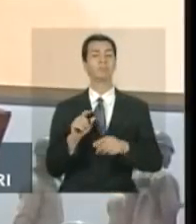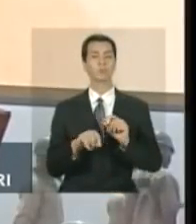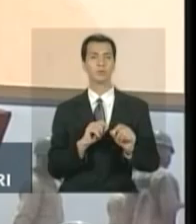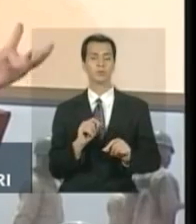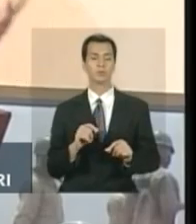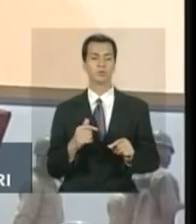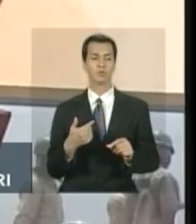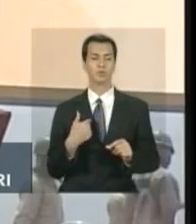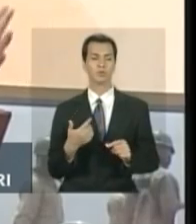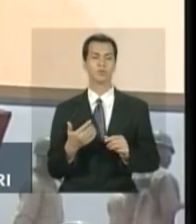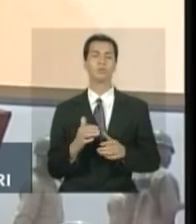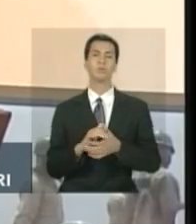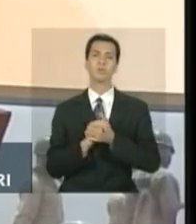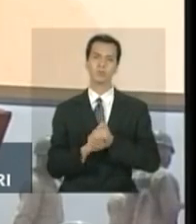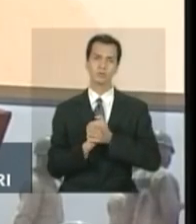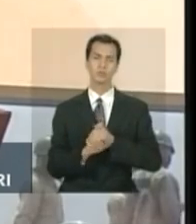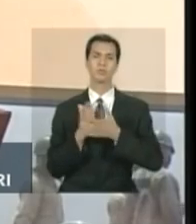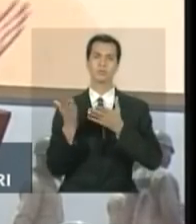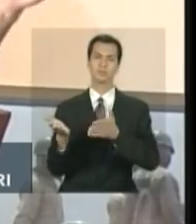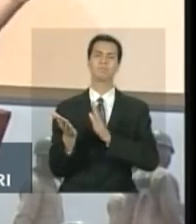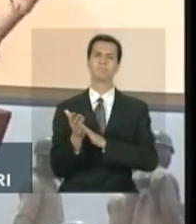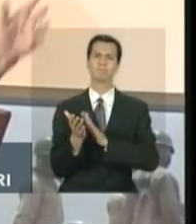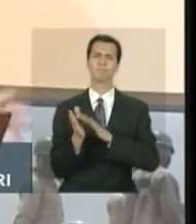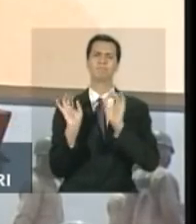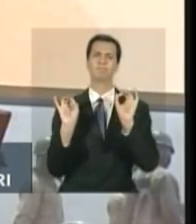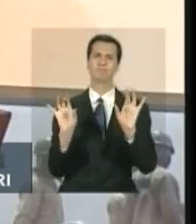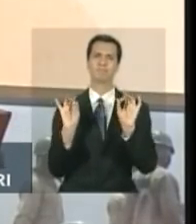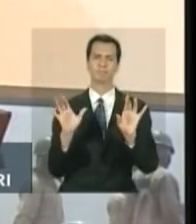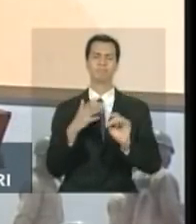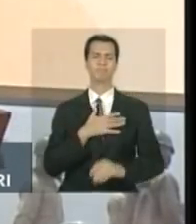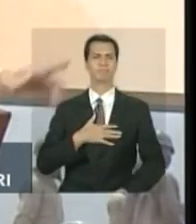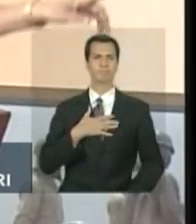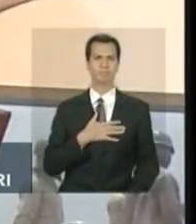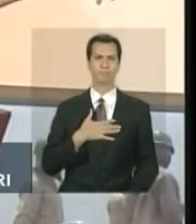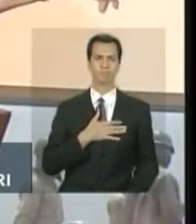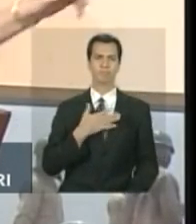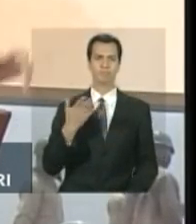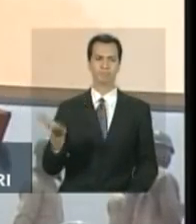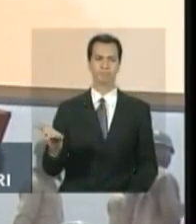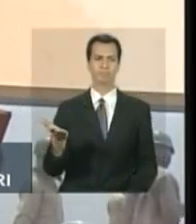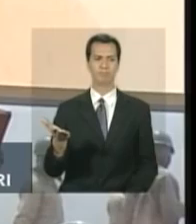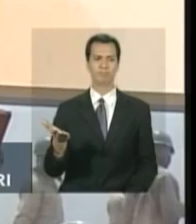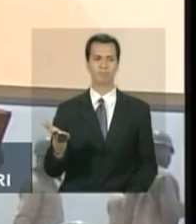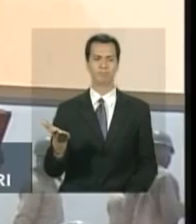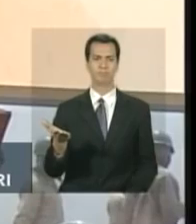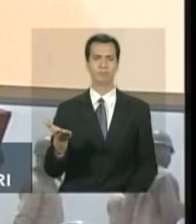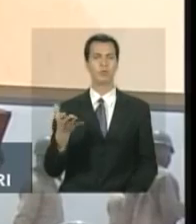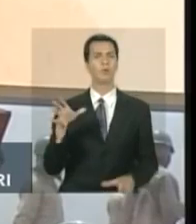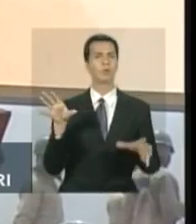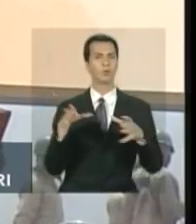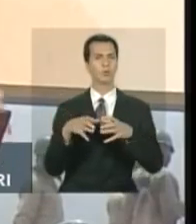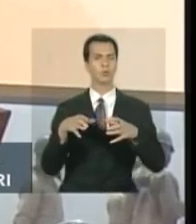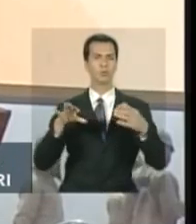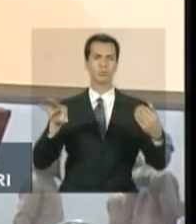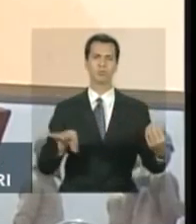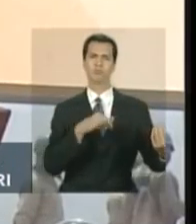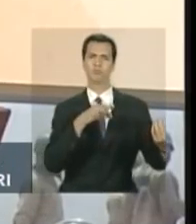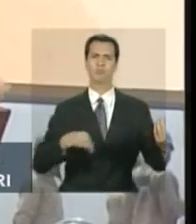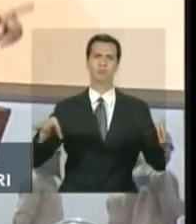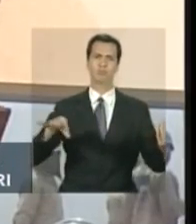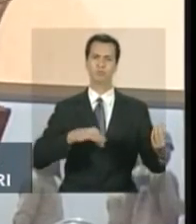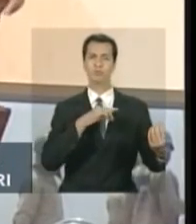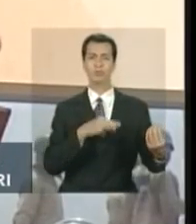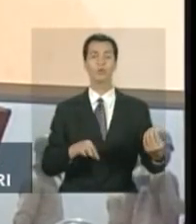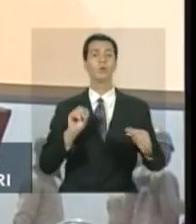eu dirijo uma saudação especial e a minha homenagem àquela orquestra, que tem de